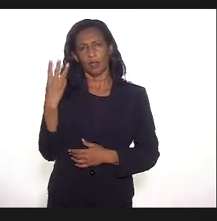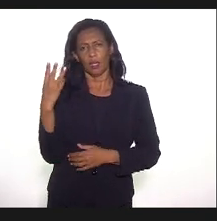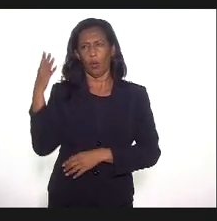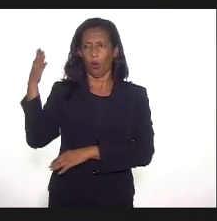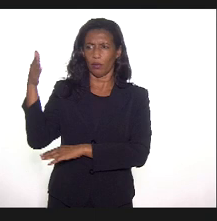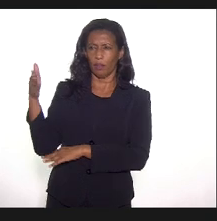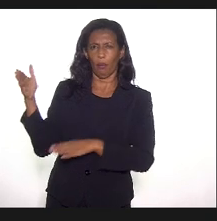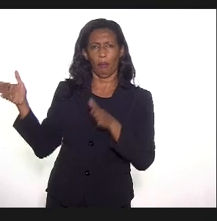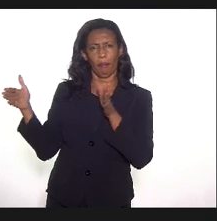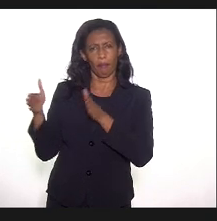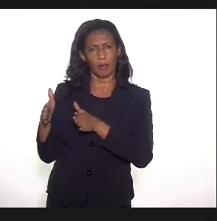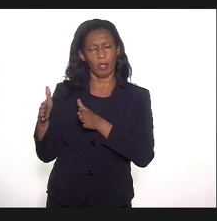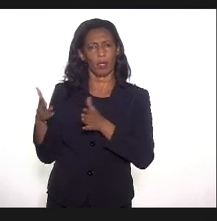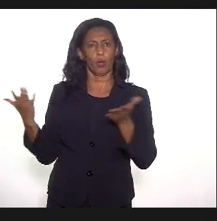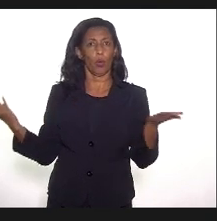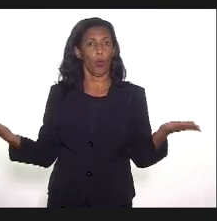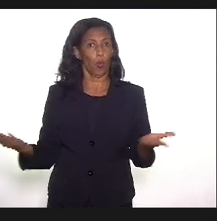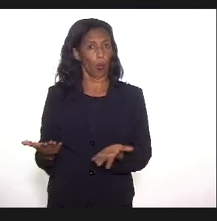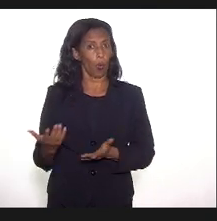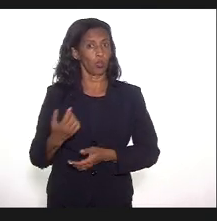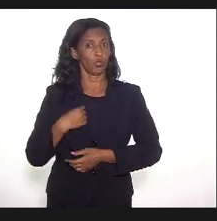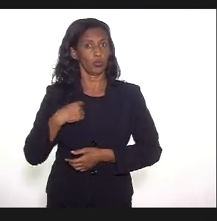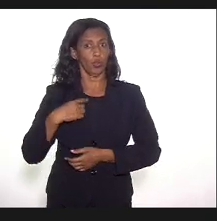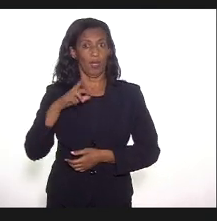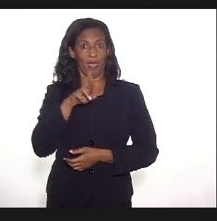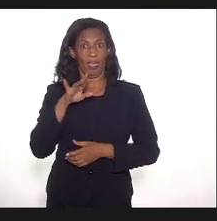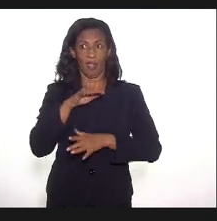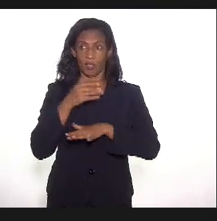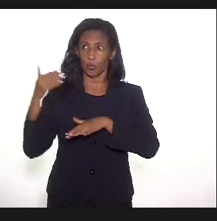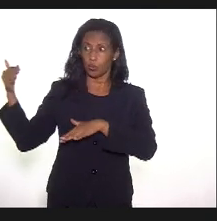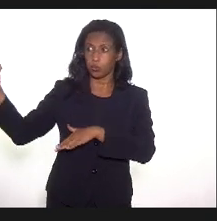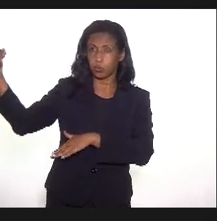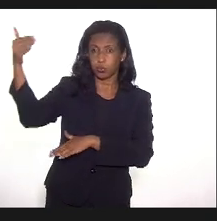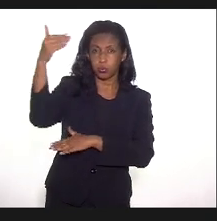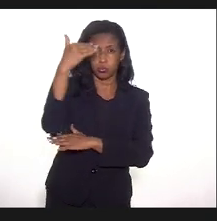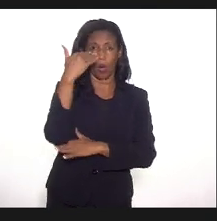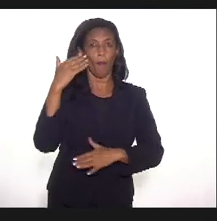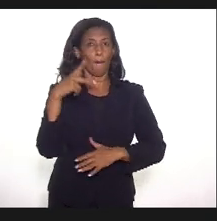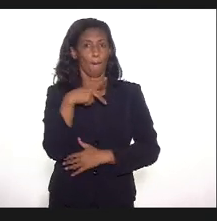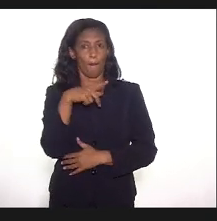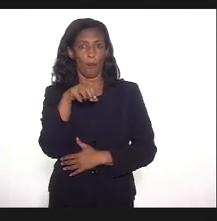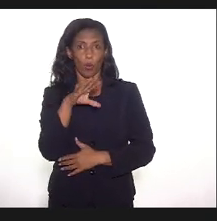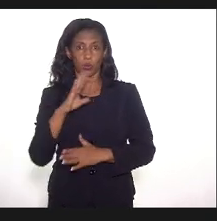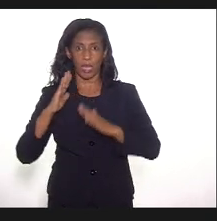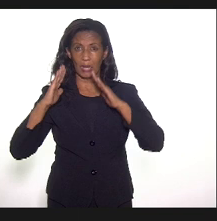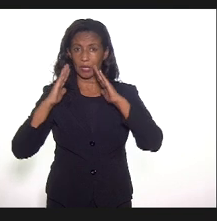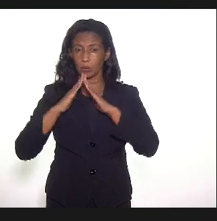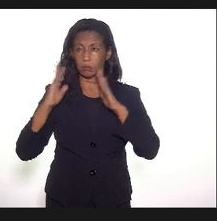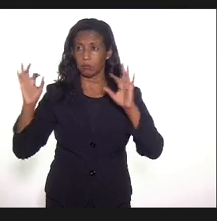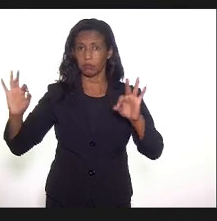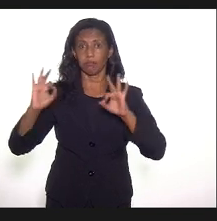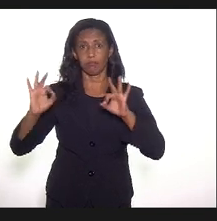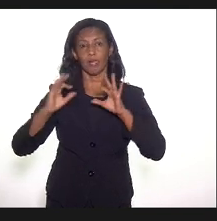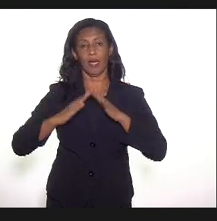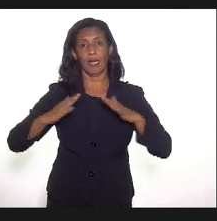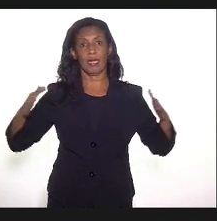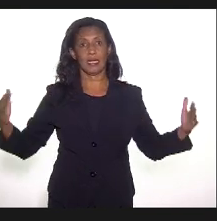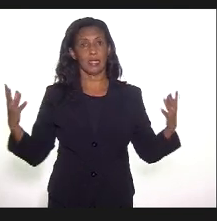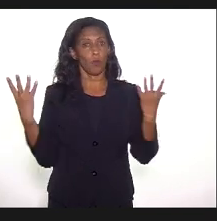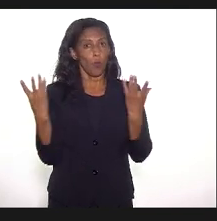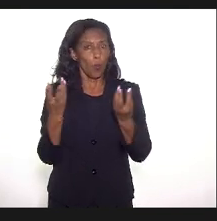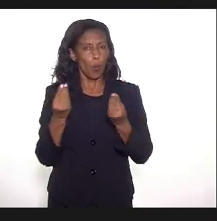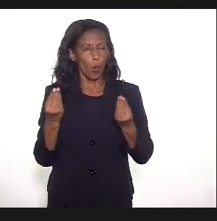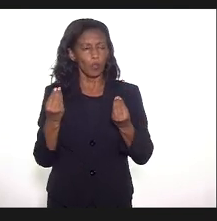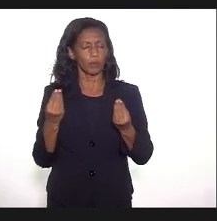hotéis e hoje nós temos uma rede de hotel e de pousada que cresceu muito porque Paty se